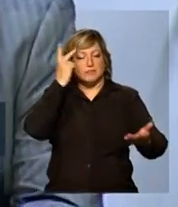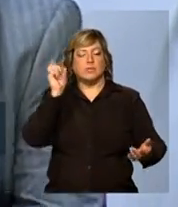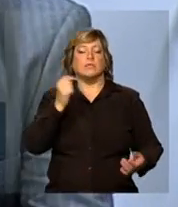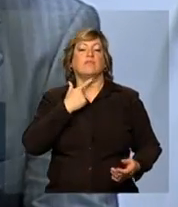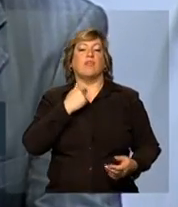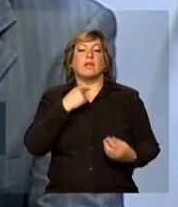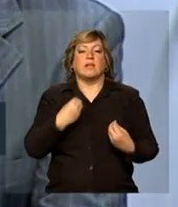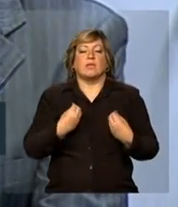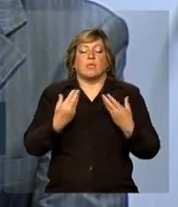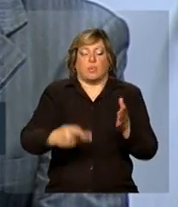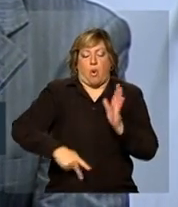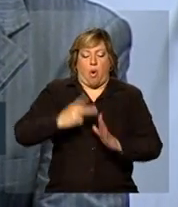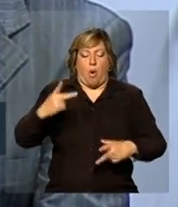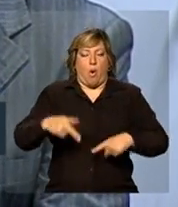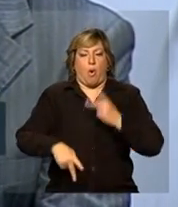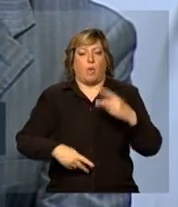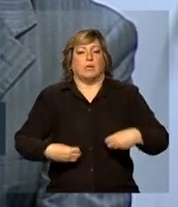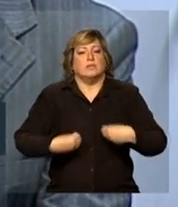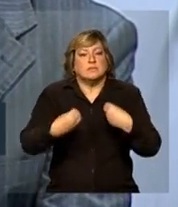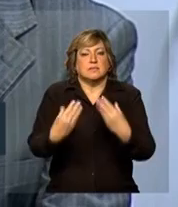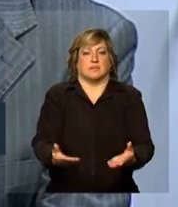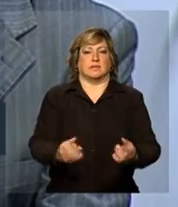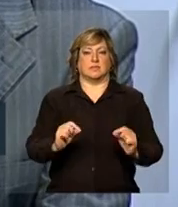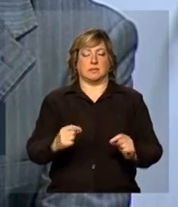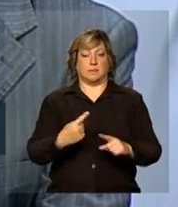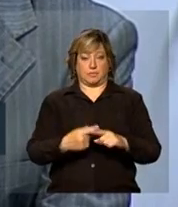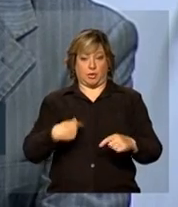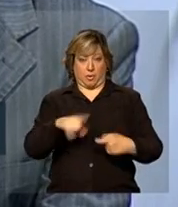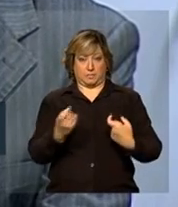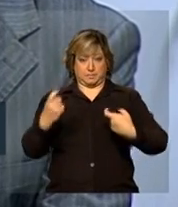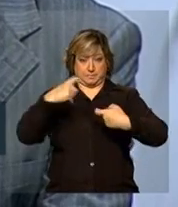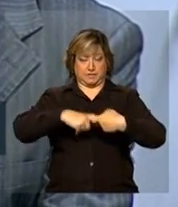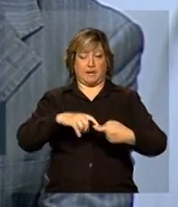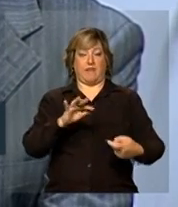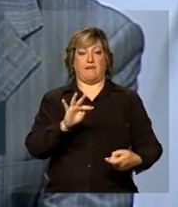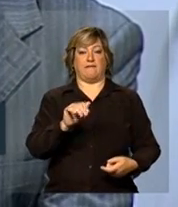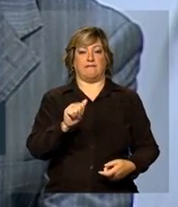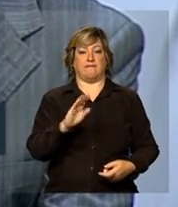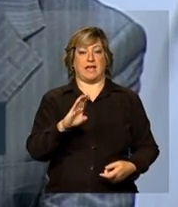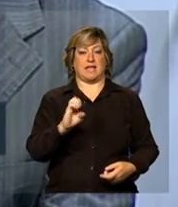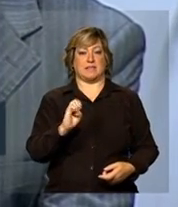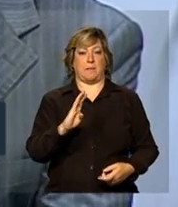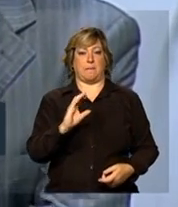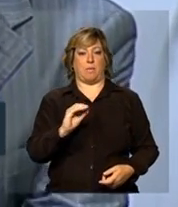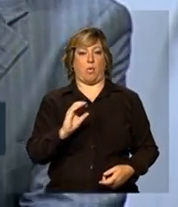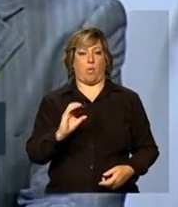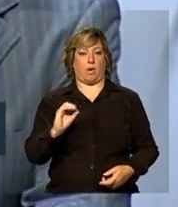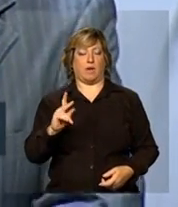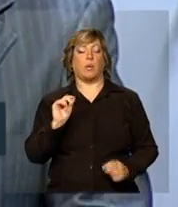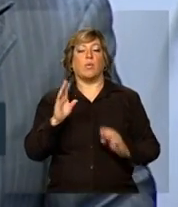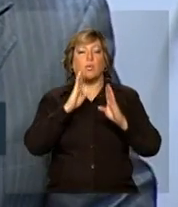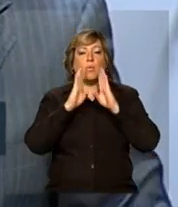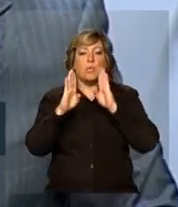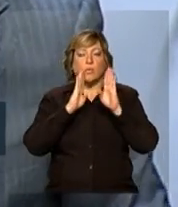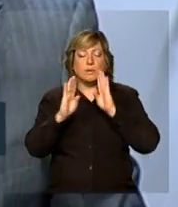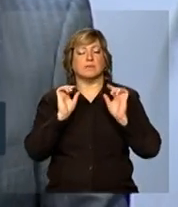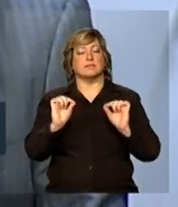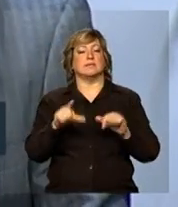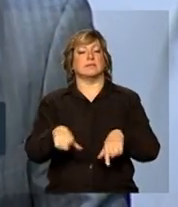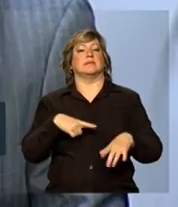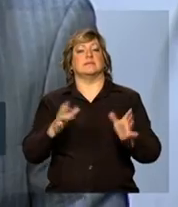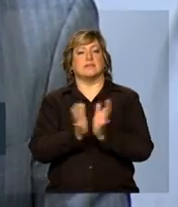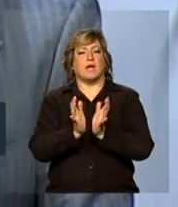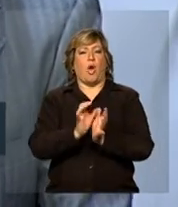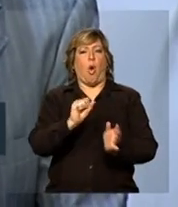acompanharam a parceria que nós fizemos com o Facebook. Em um mês da parceria do Facebook, 80